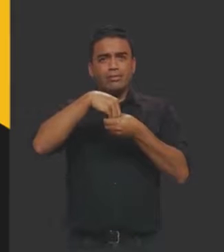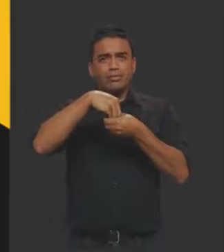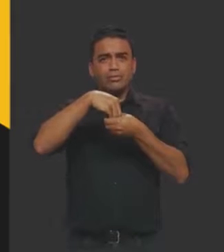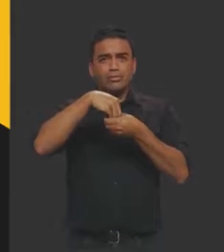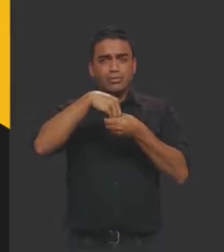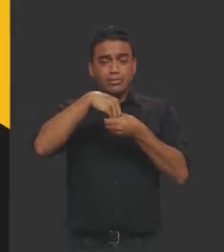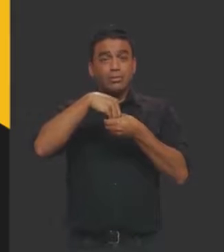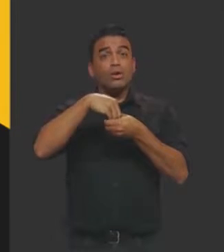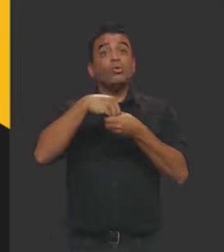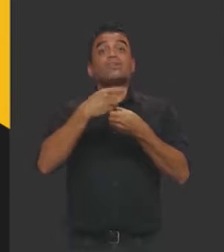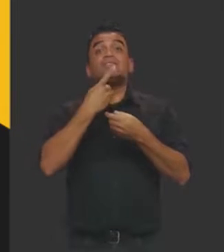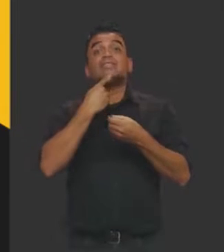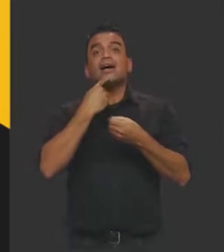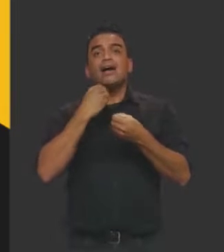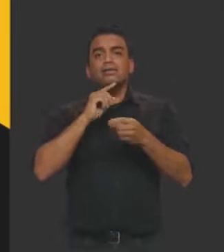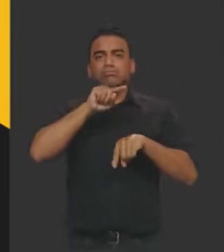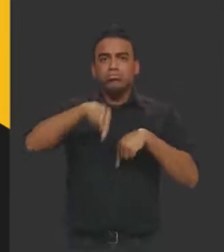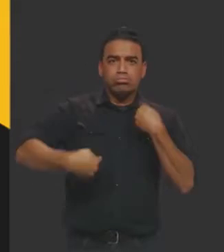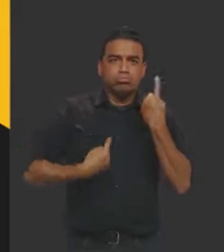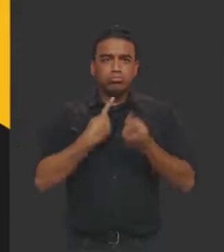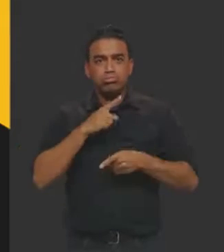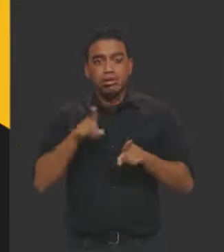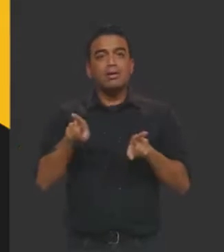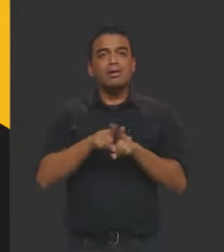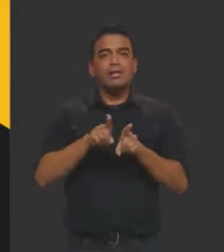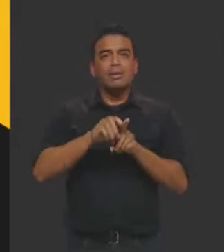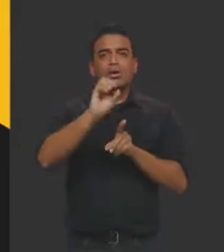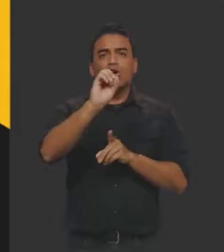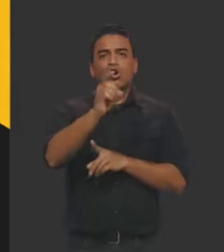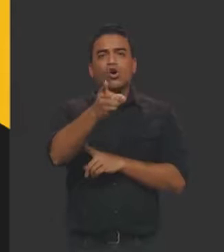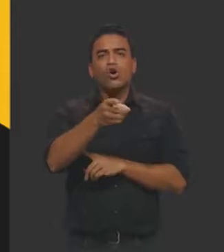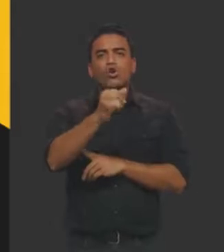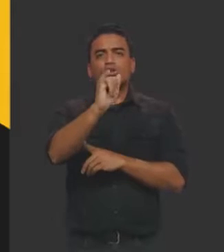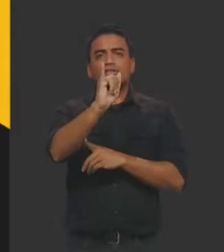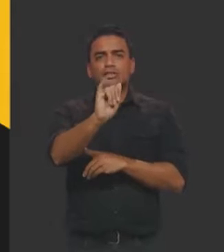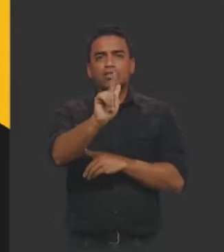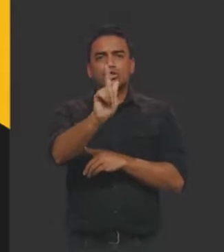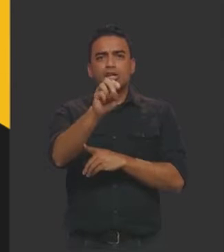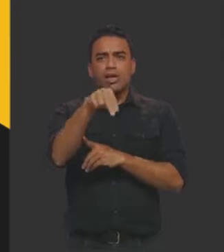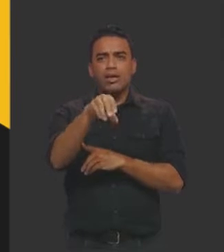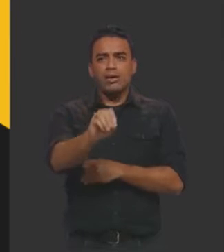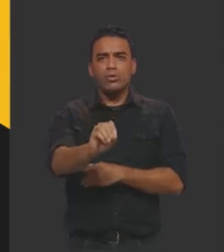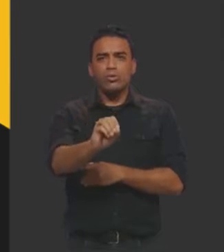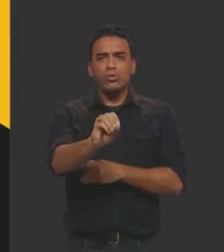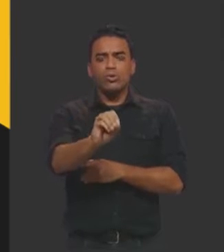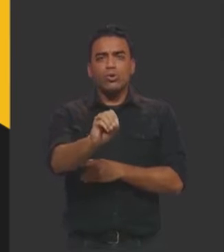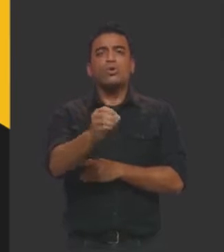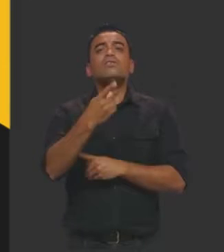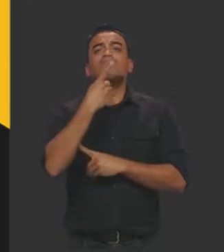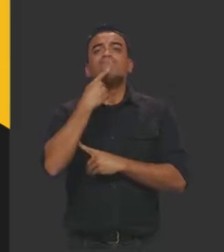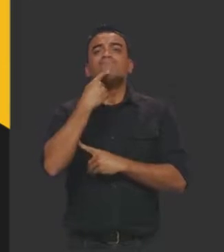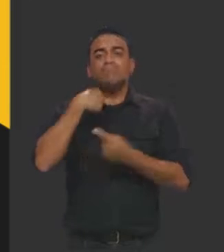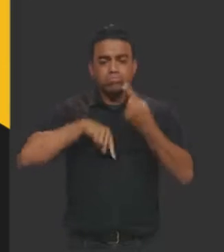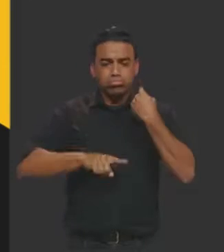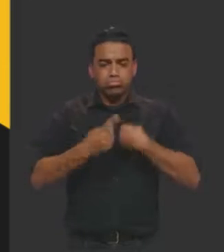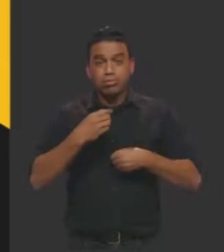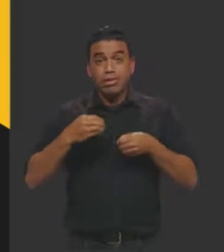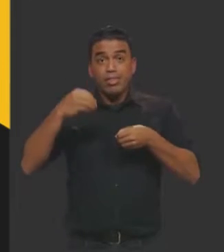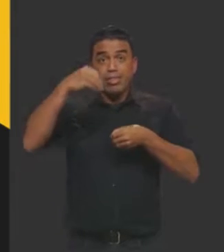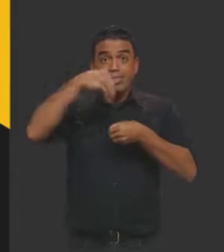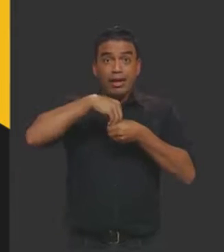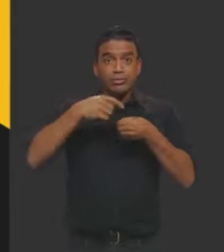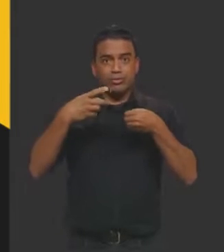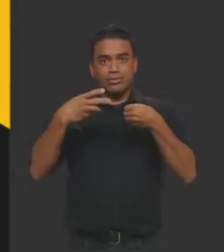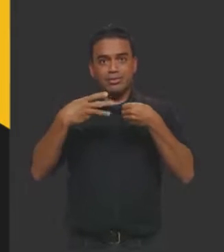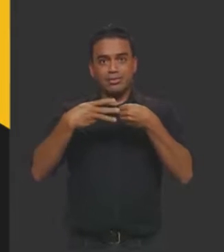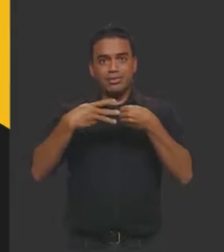também transporta. O próprio oxigênio que nós respiramos, falamos na aula passada, que é o sangue que leva até as células e traz